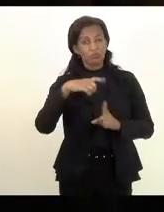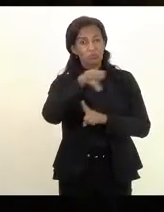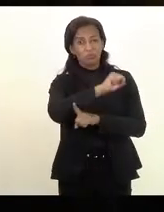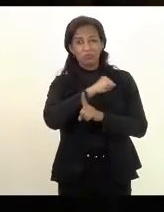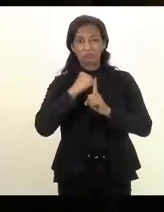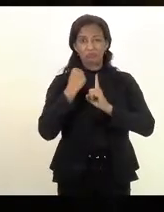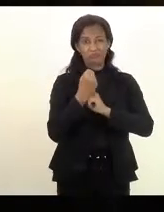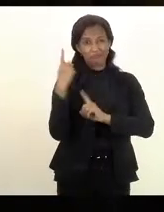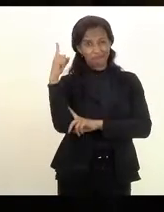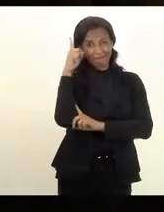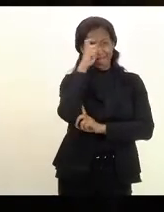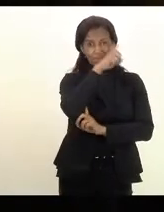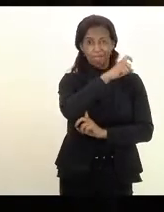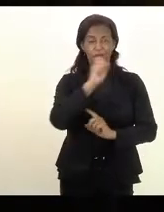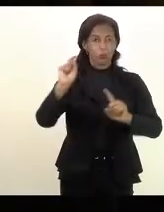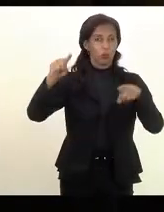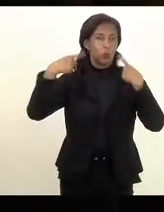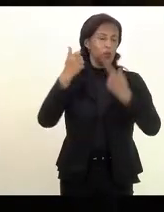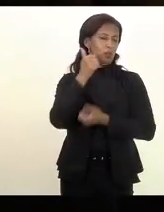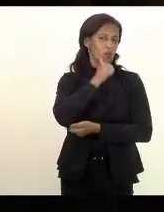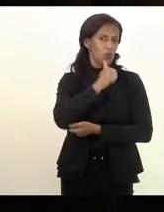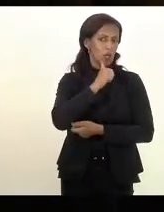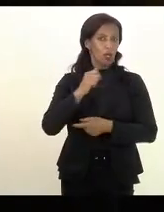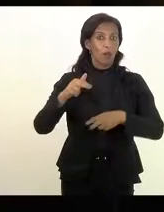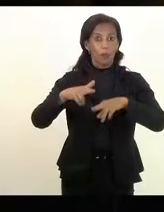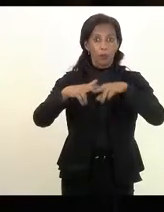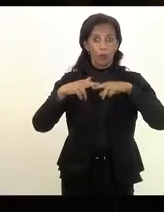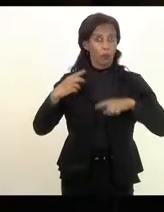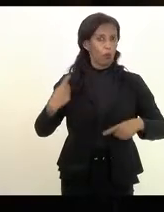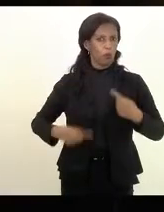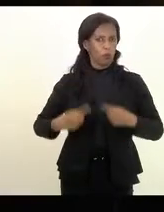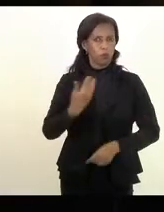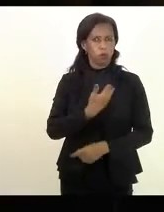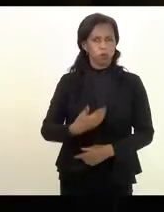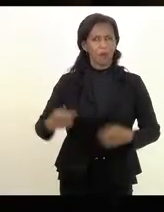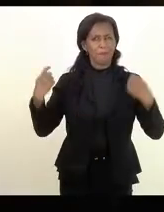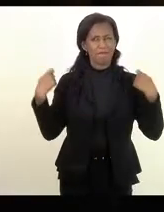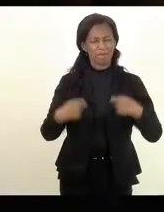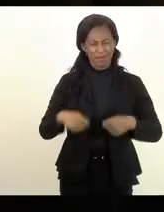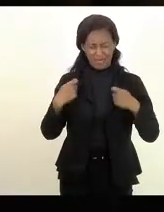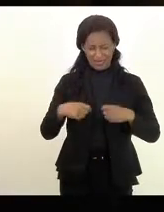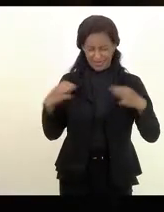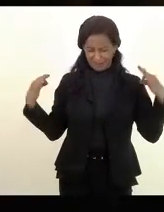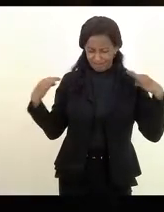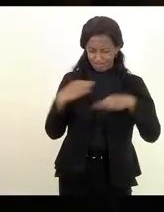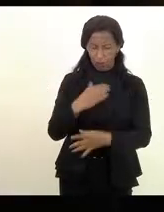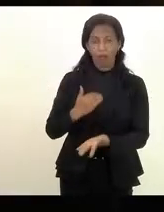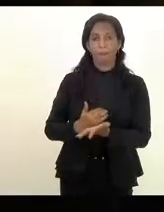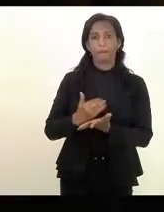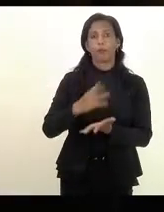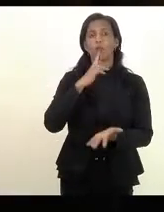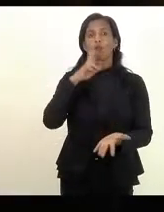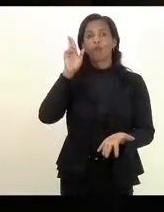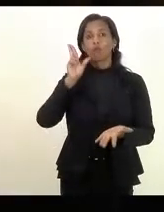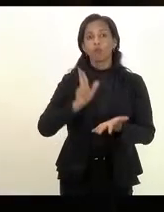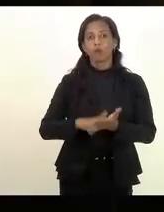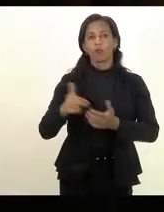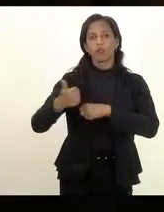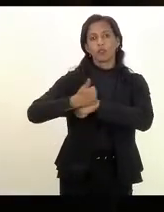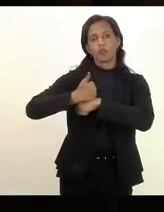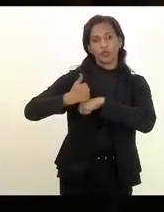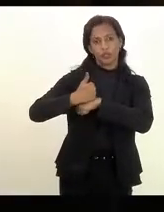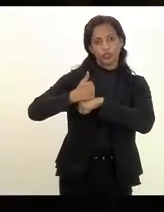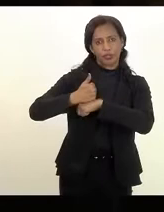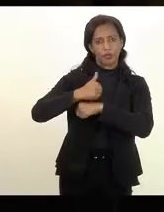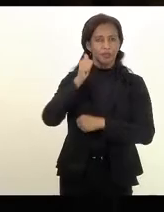às mulheres e é por isso que a política pública precisa ser consolidada a partir do reconhecimento da dignidade dessa